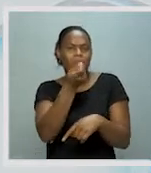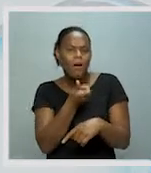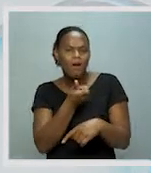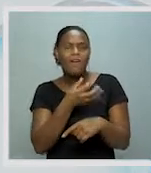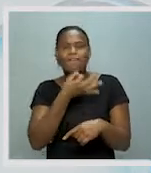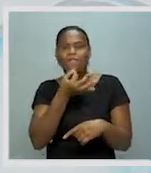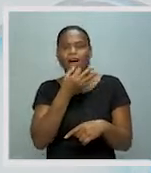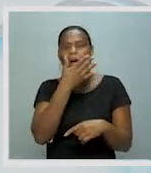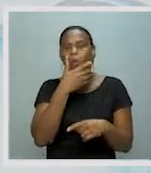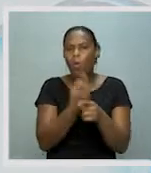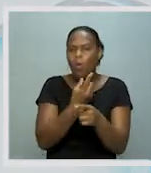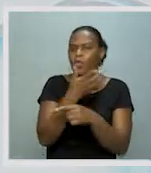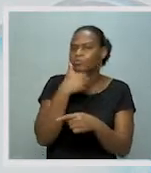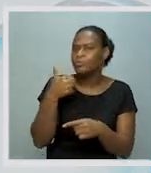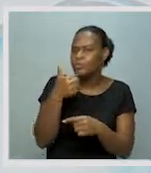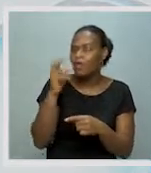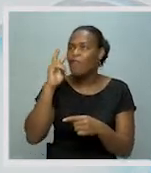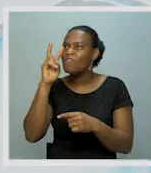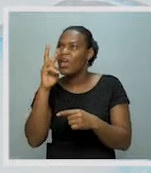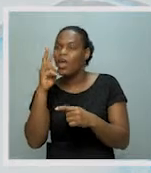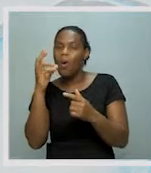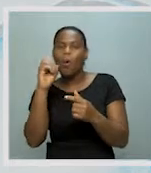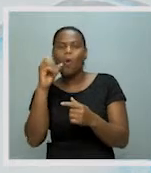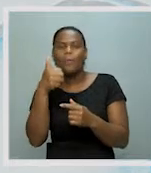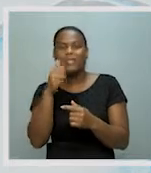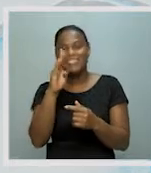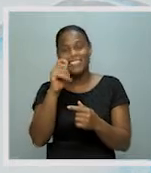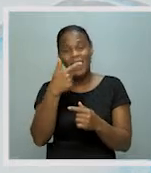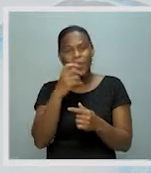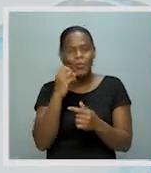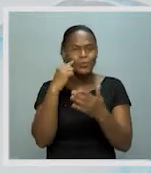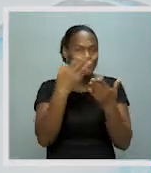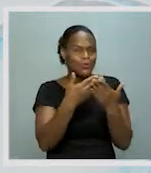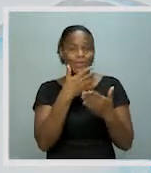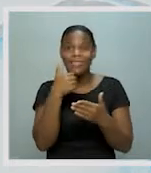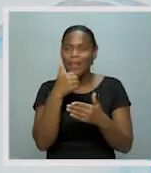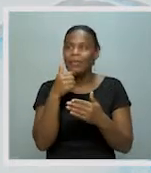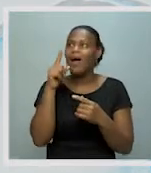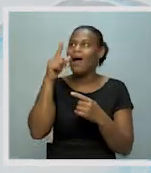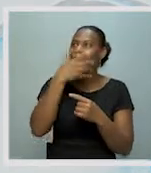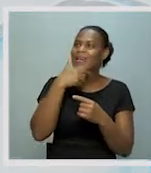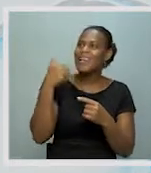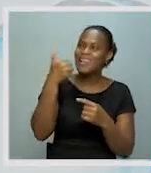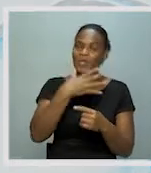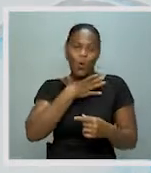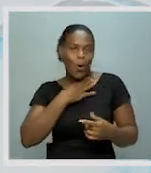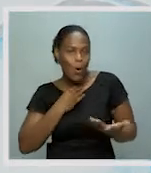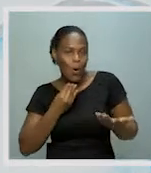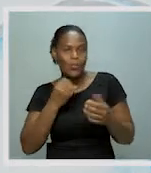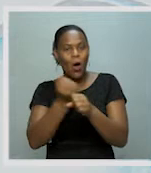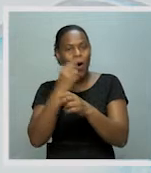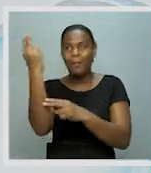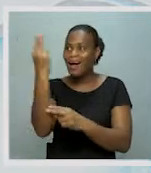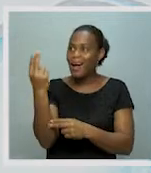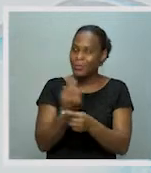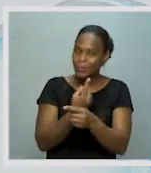sobre a estética e vimos que o objeto de estudo da estética é a beleza, é o gosto, são as obras de